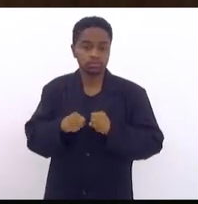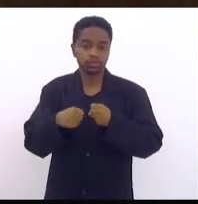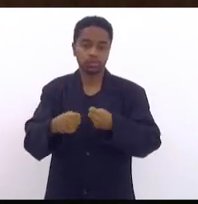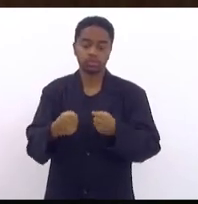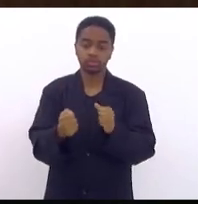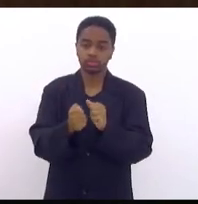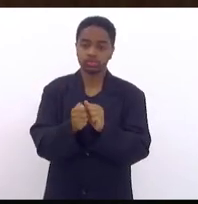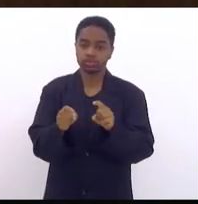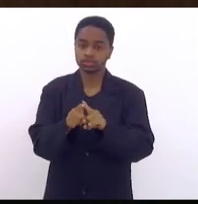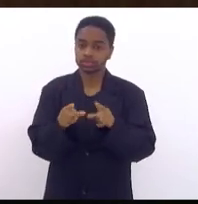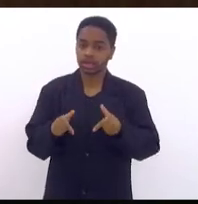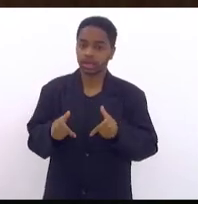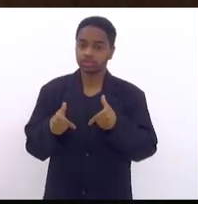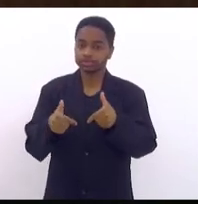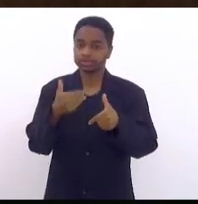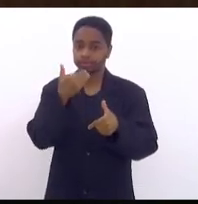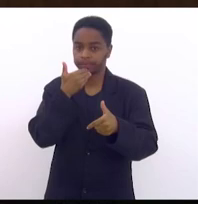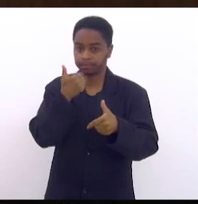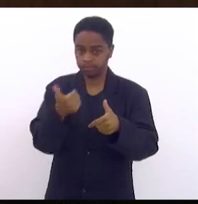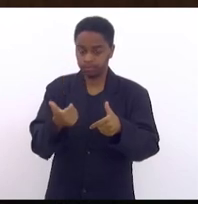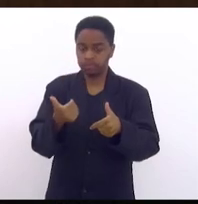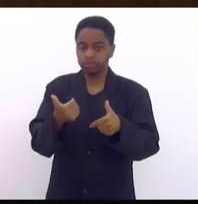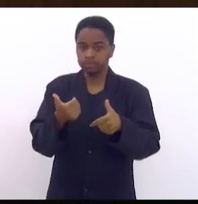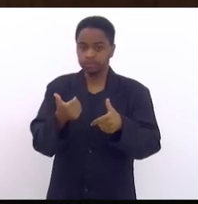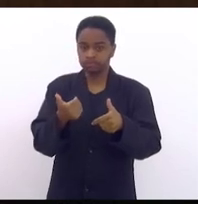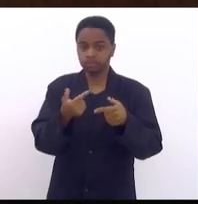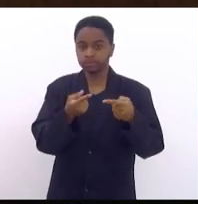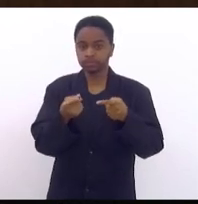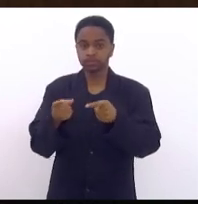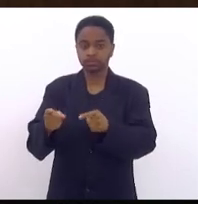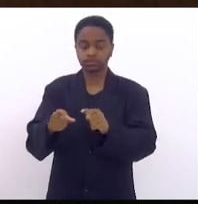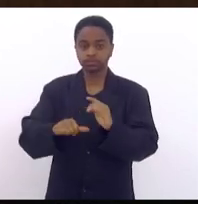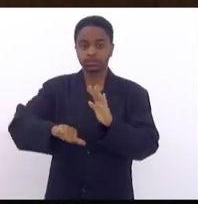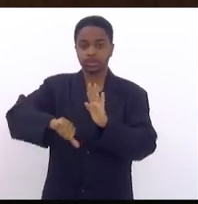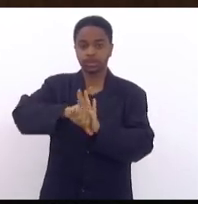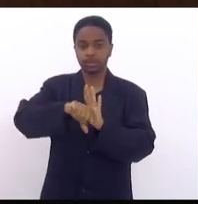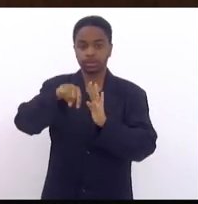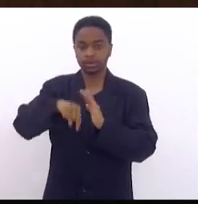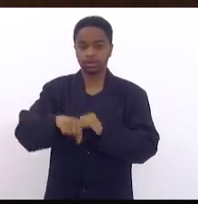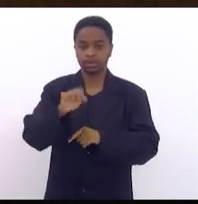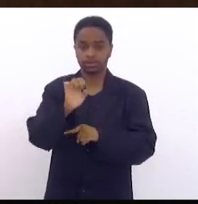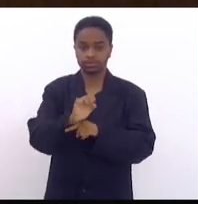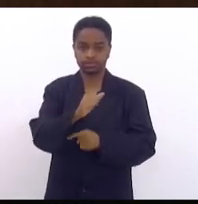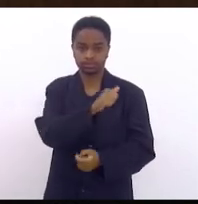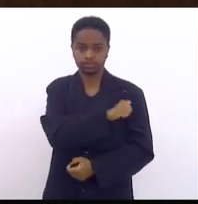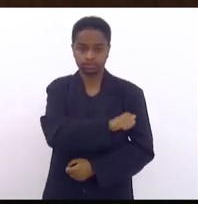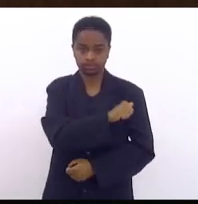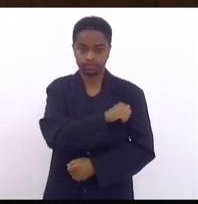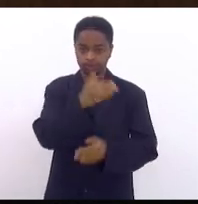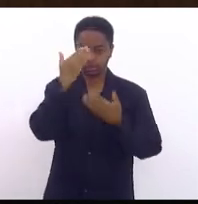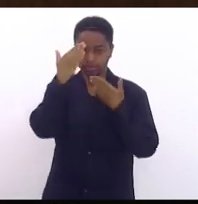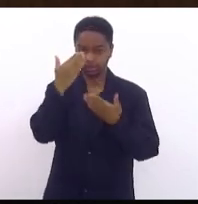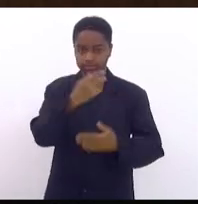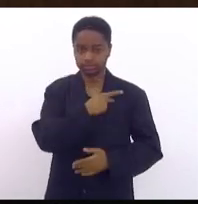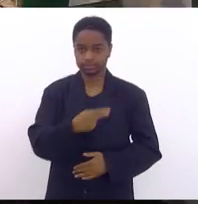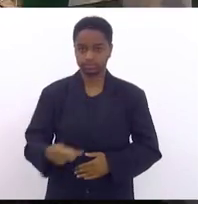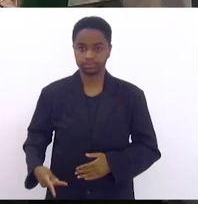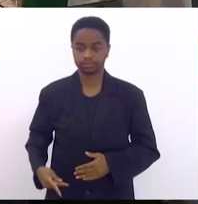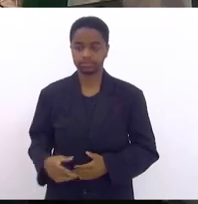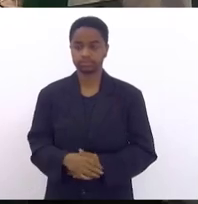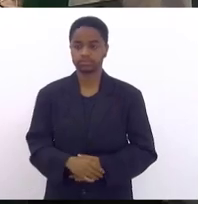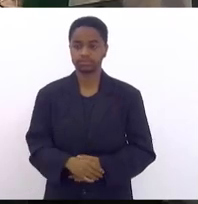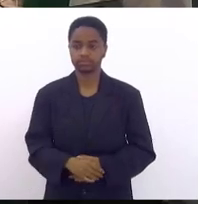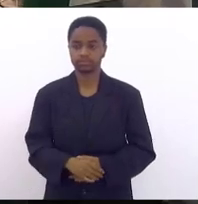e agirmos melhor contra a criminalidade em nosso estado. Então, muito obrigado, senhor presidente.